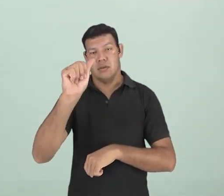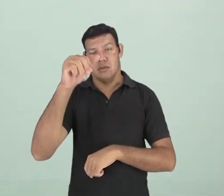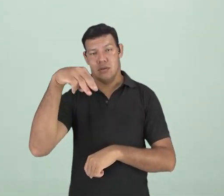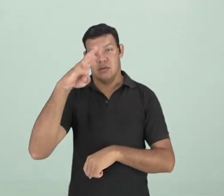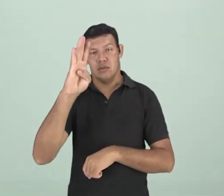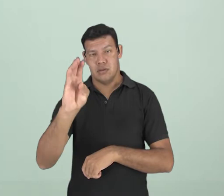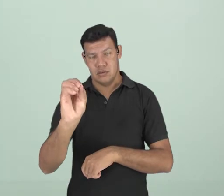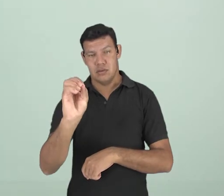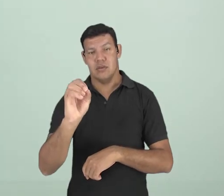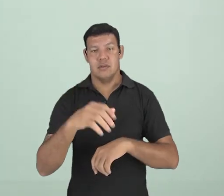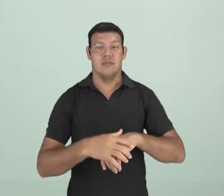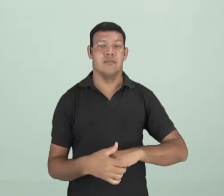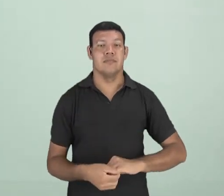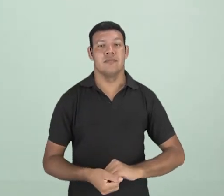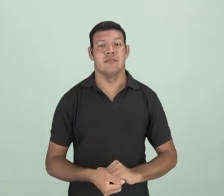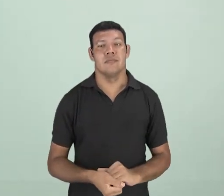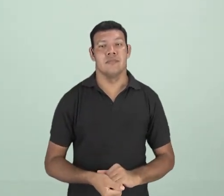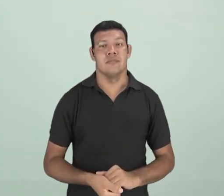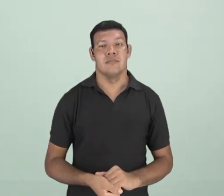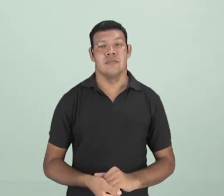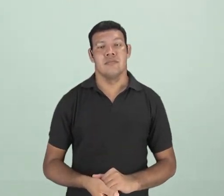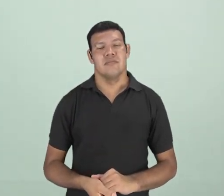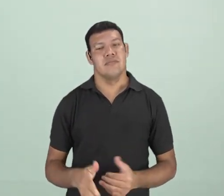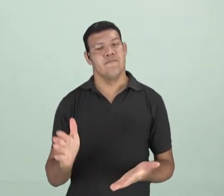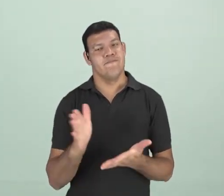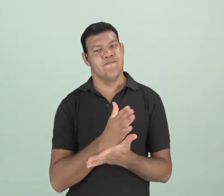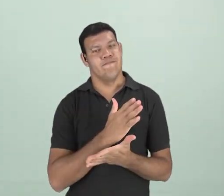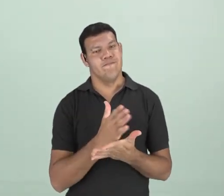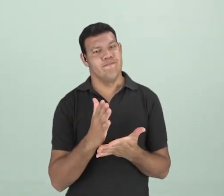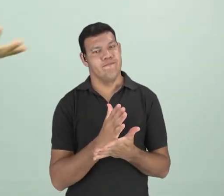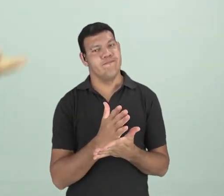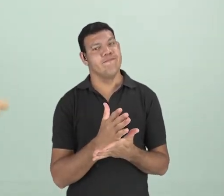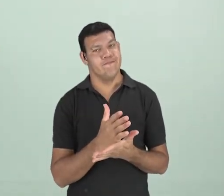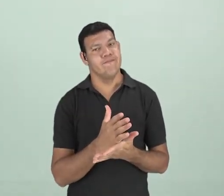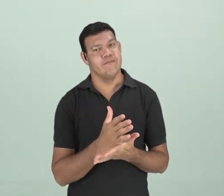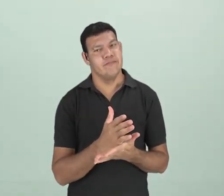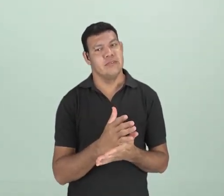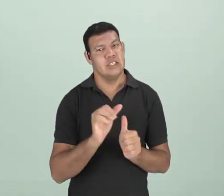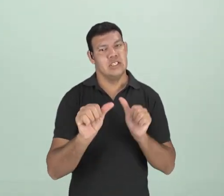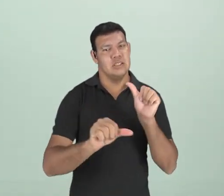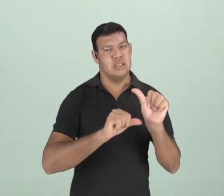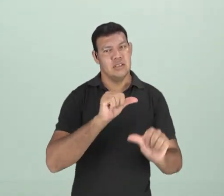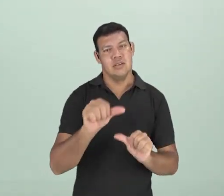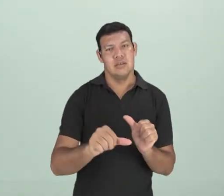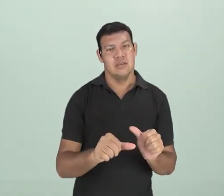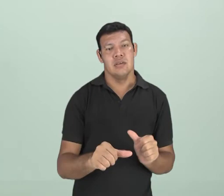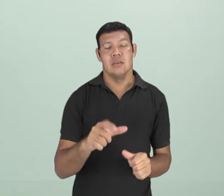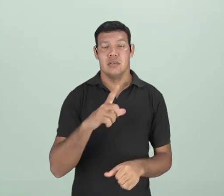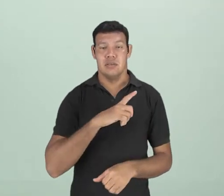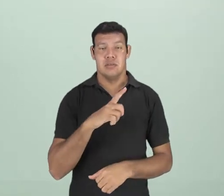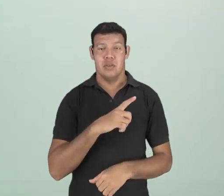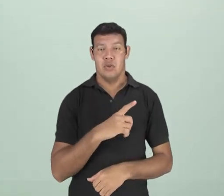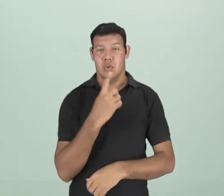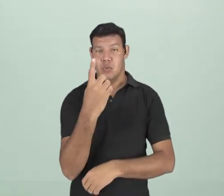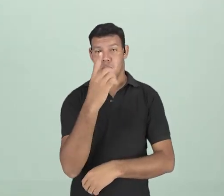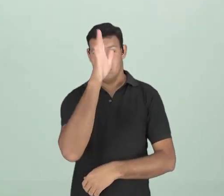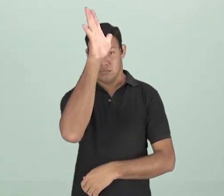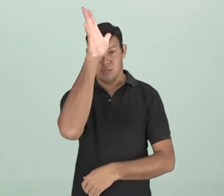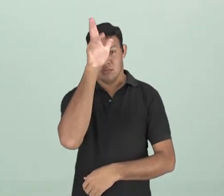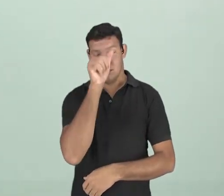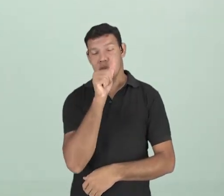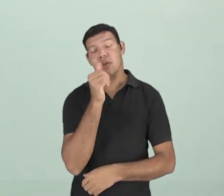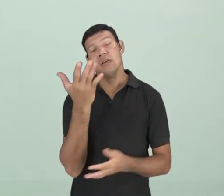era trocar um produto por outro. Mas muitas vezes essa troca era feita, por exemplo, eu tenho uma galinha, mas eu queria